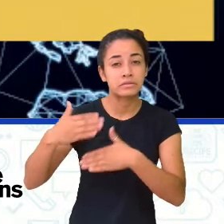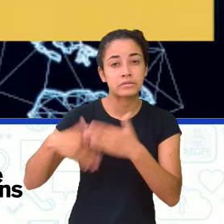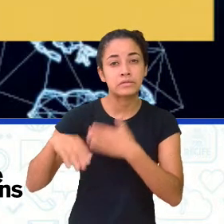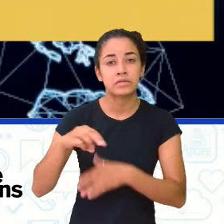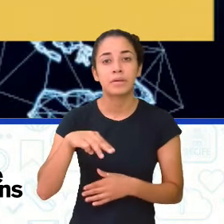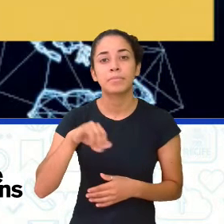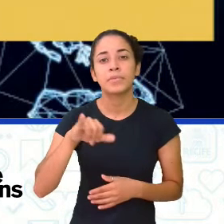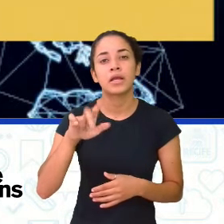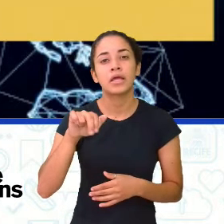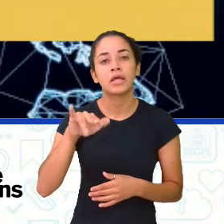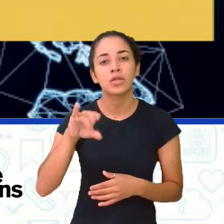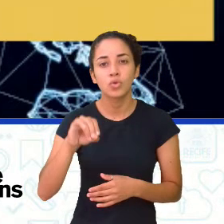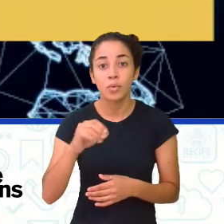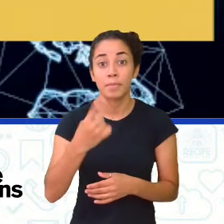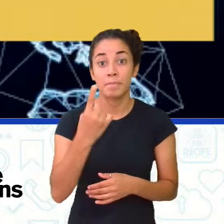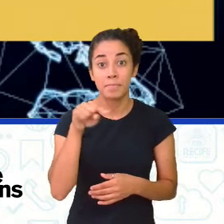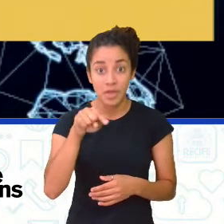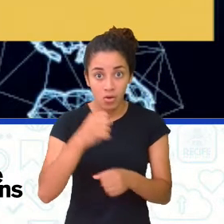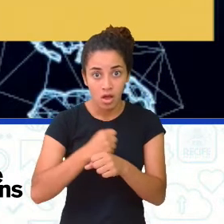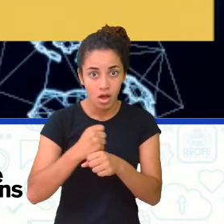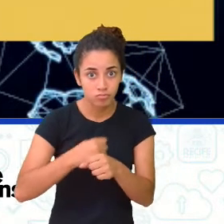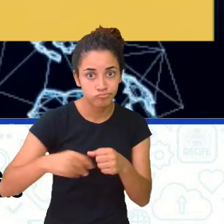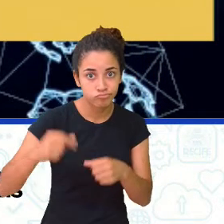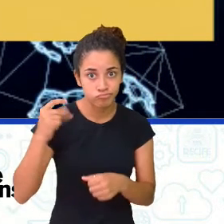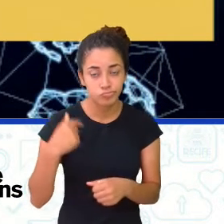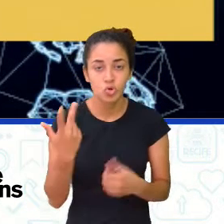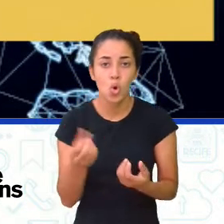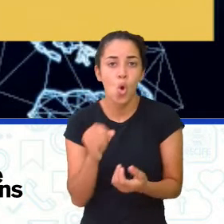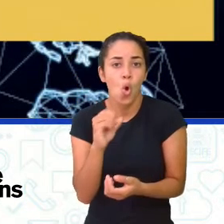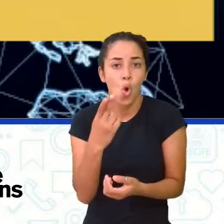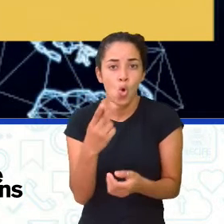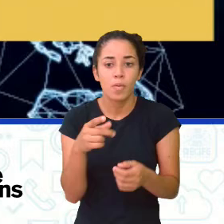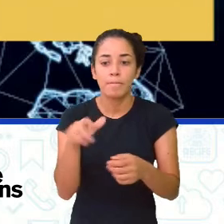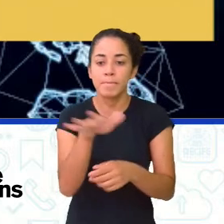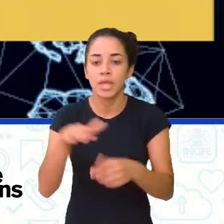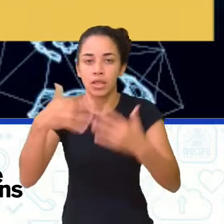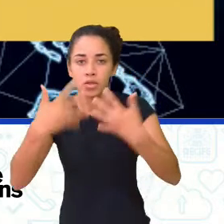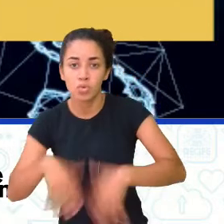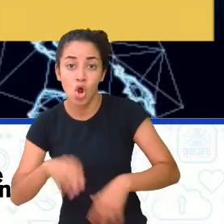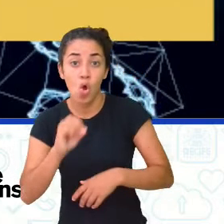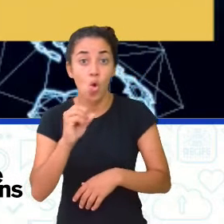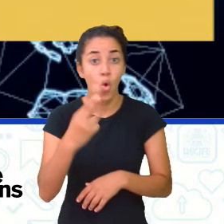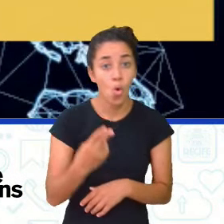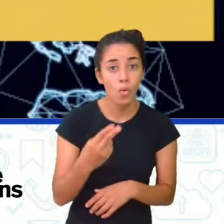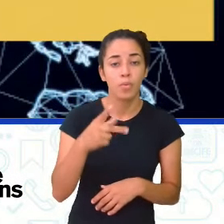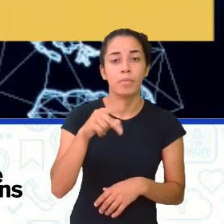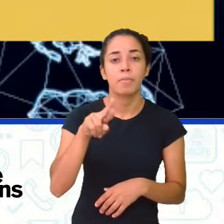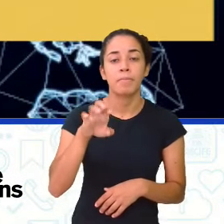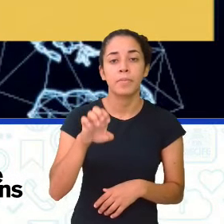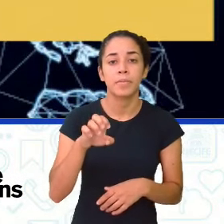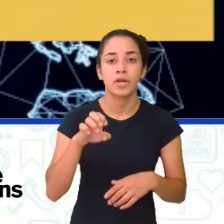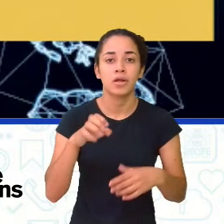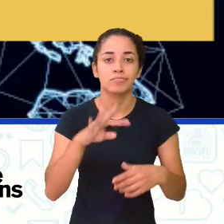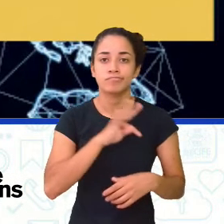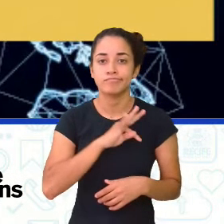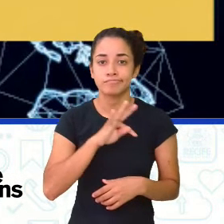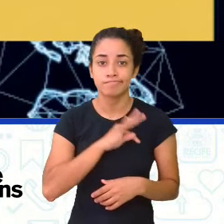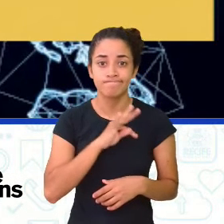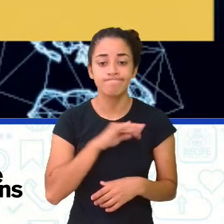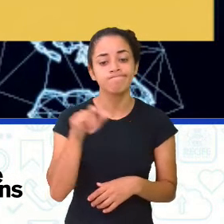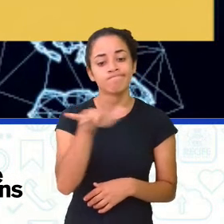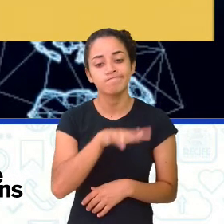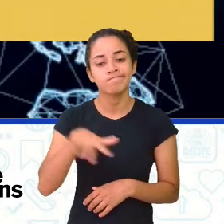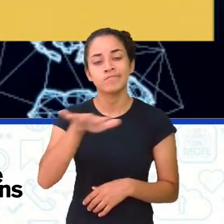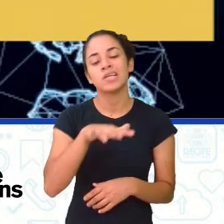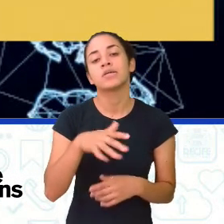meio natural ou pré-técnico, que é justamente isso que eu estava retratando aqui para vocês. Um meio ao qual